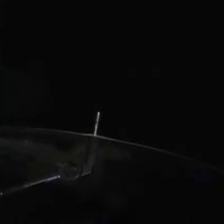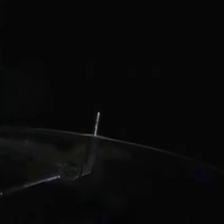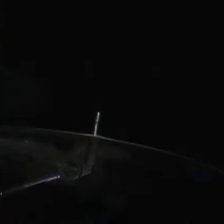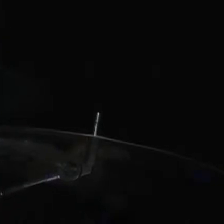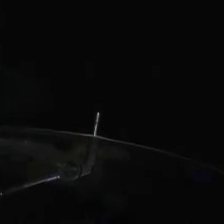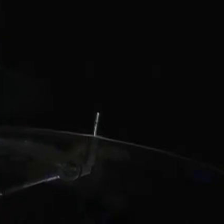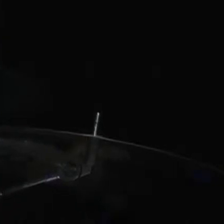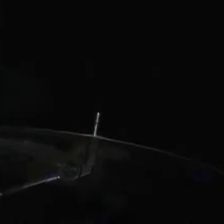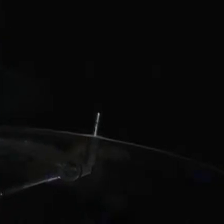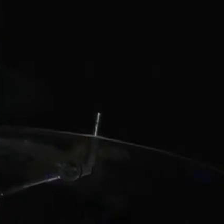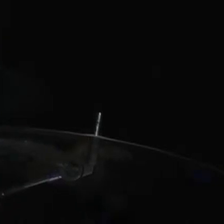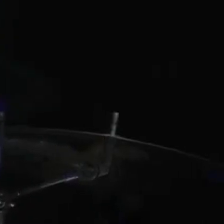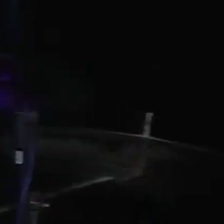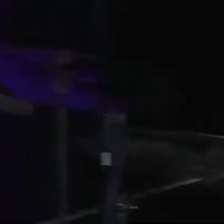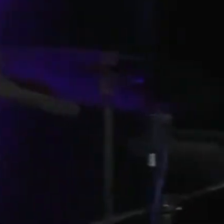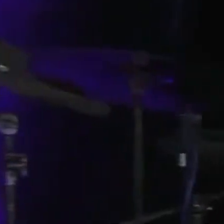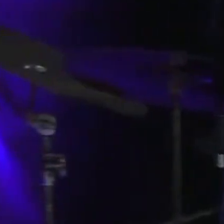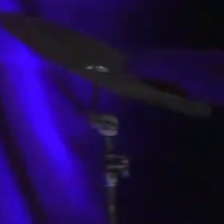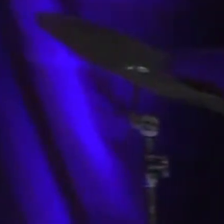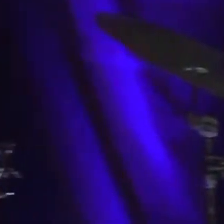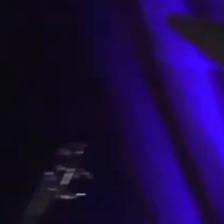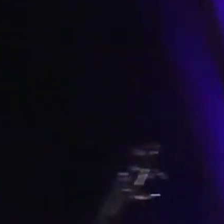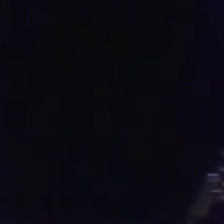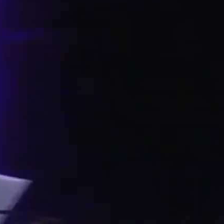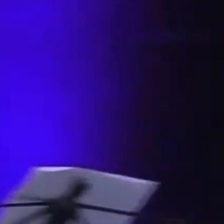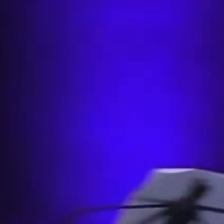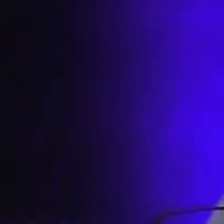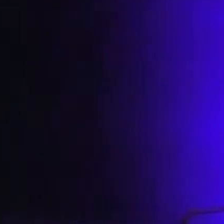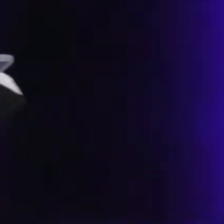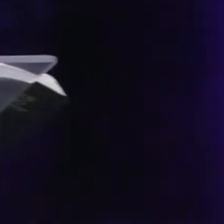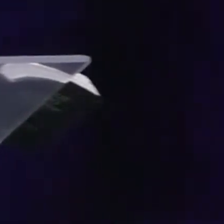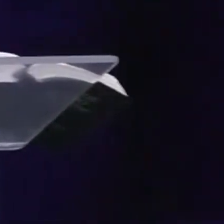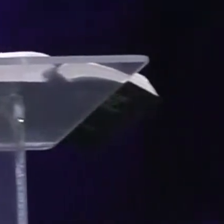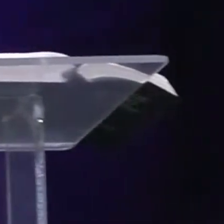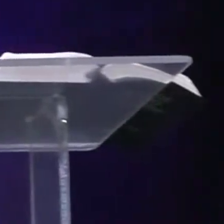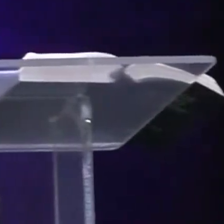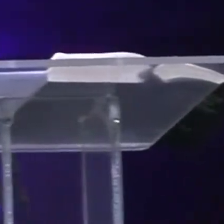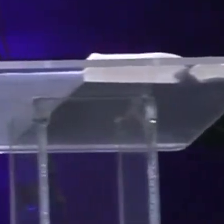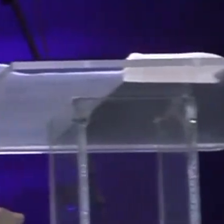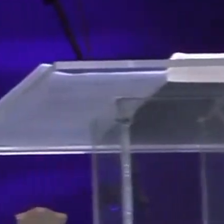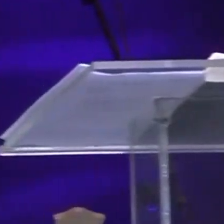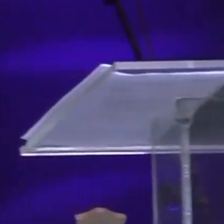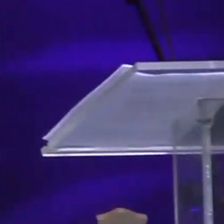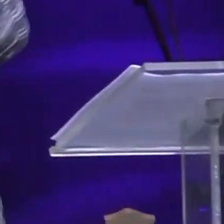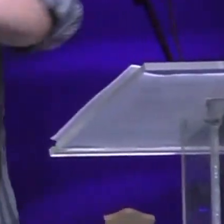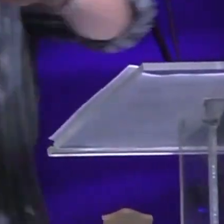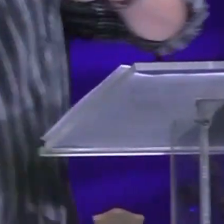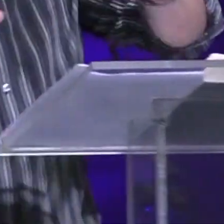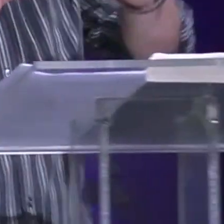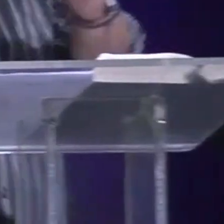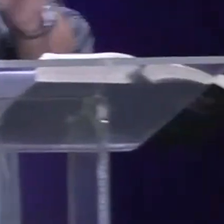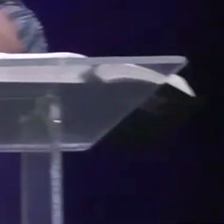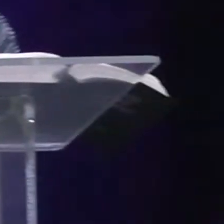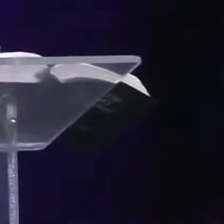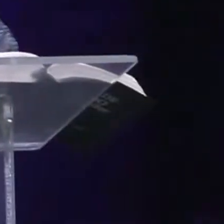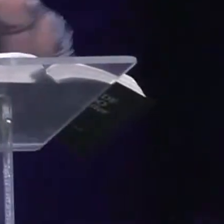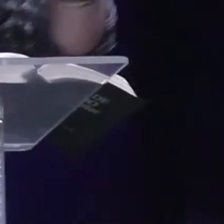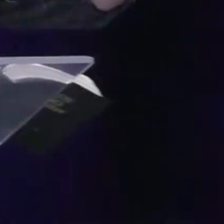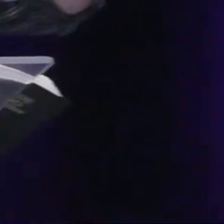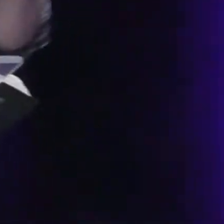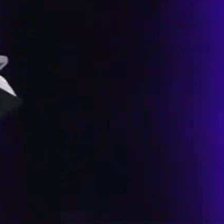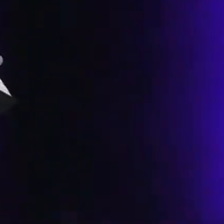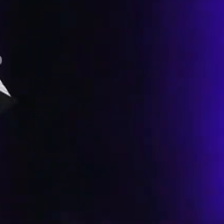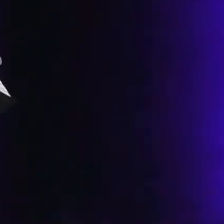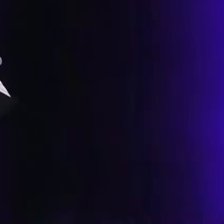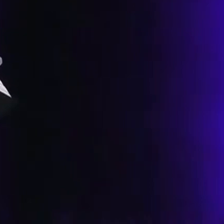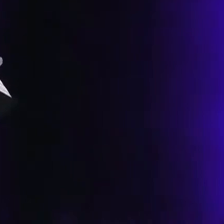Tá bom. Você vai ter na primeira semana dificuldade, na segunda, terceira, quarta, já está ali. Depois